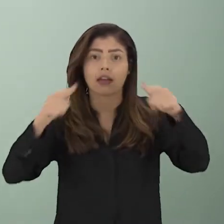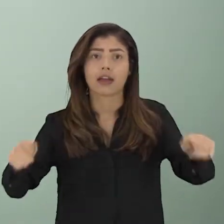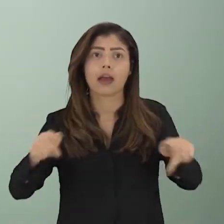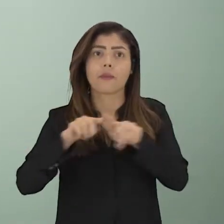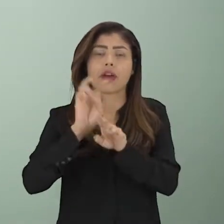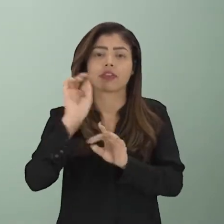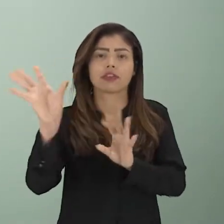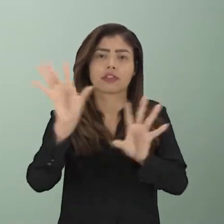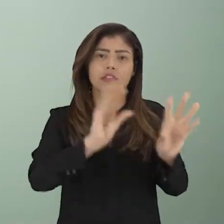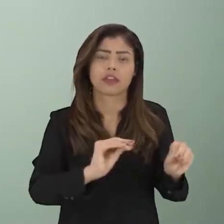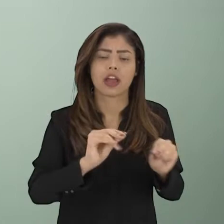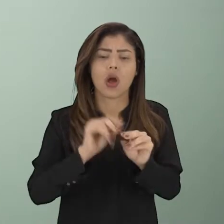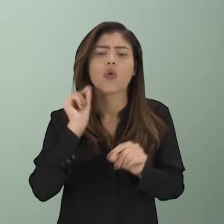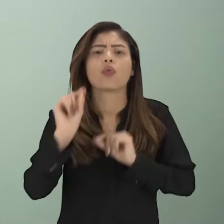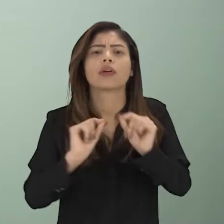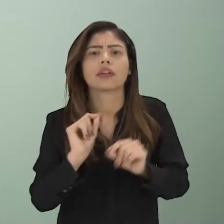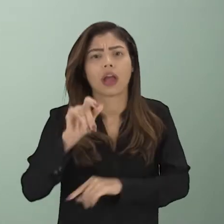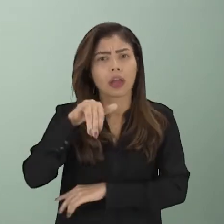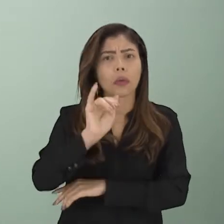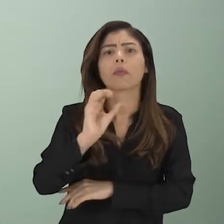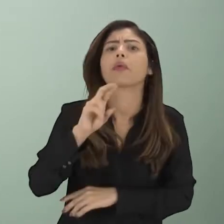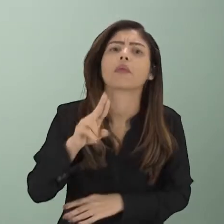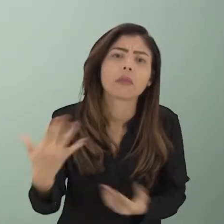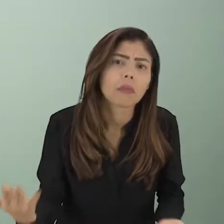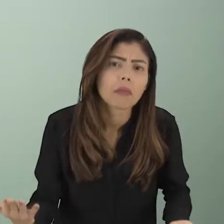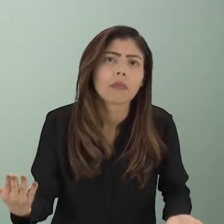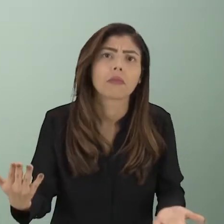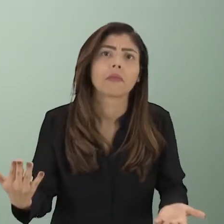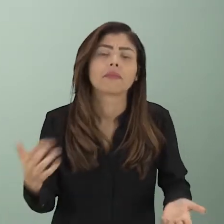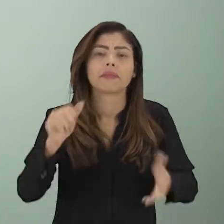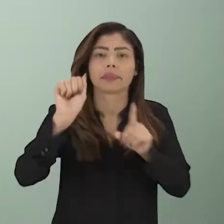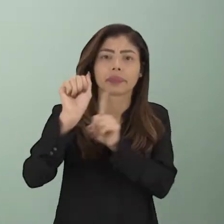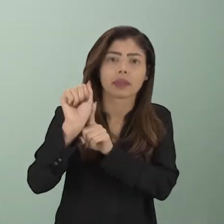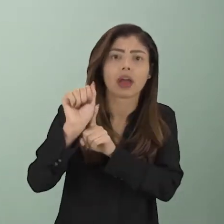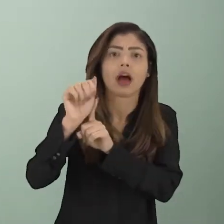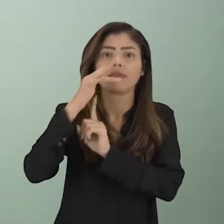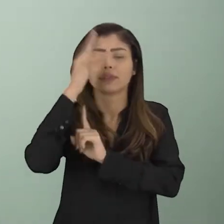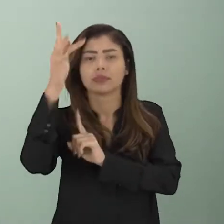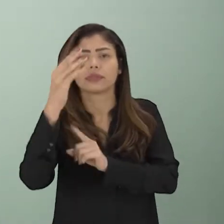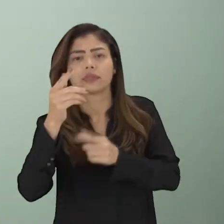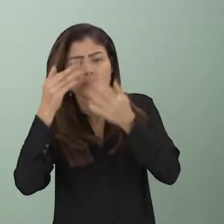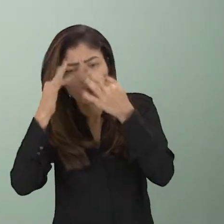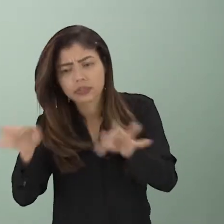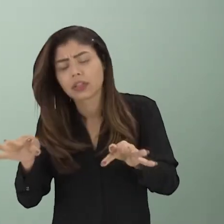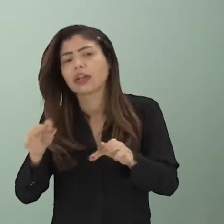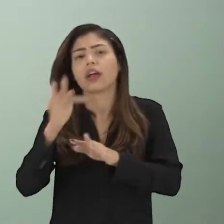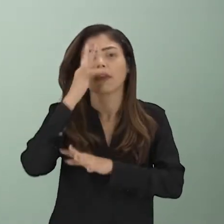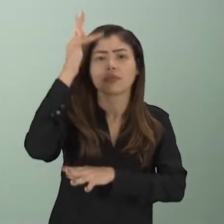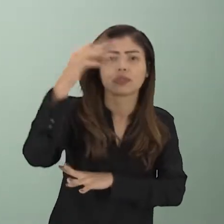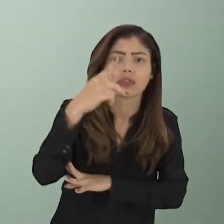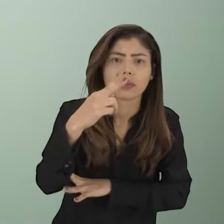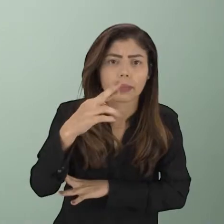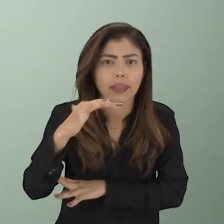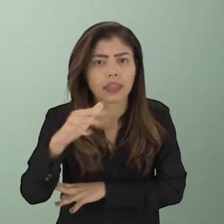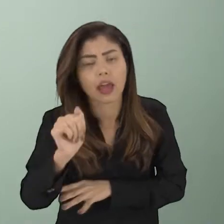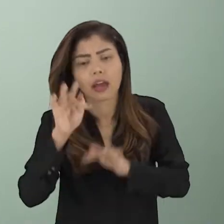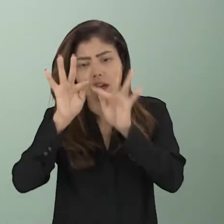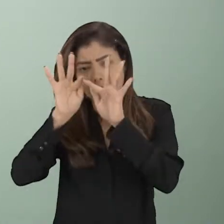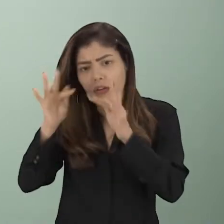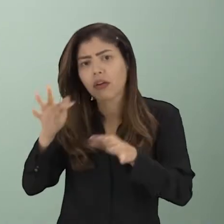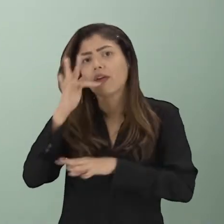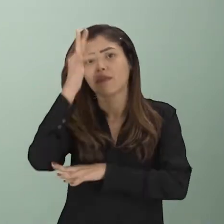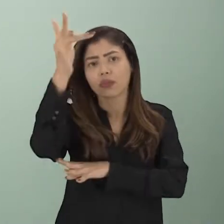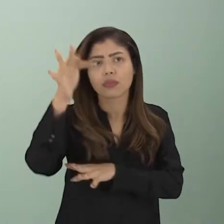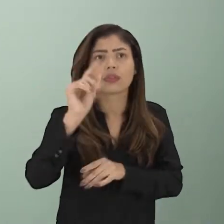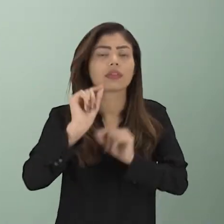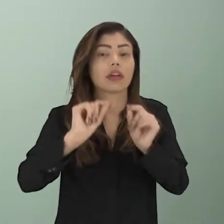por exemplo, o que é will? Aí a alternativa A, futuro simples, futuro do pretérito, futuro do